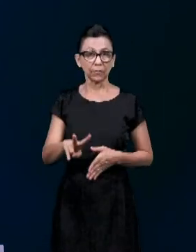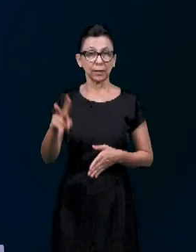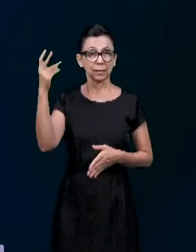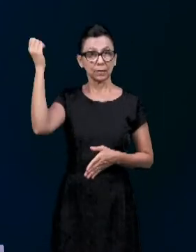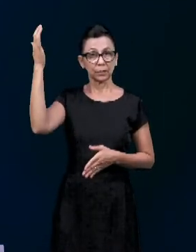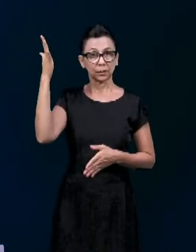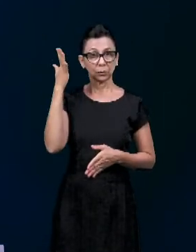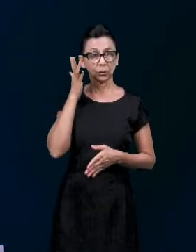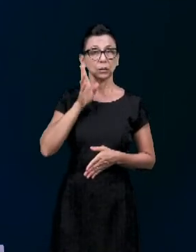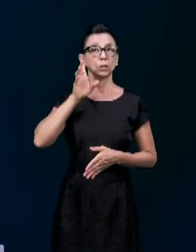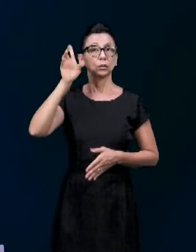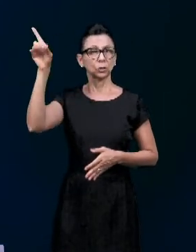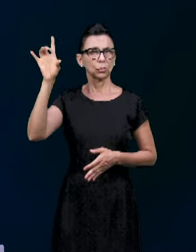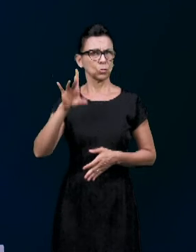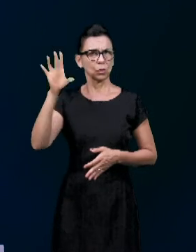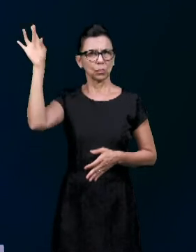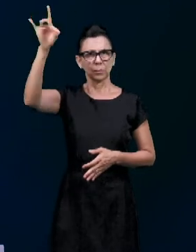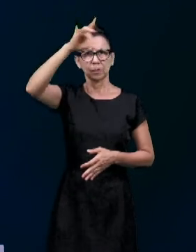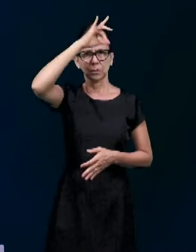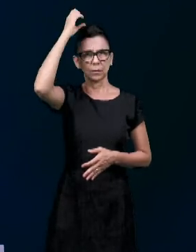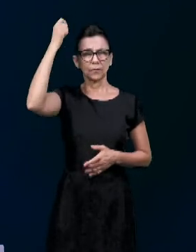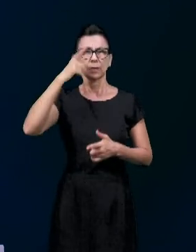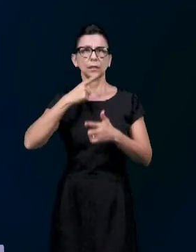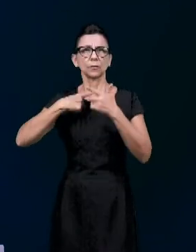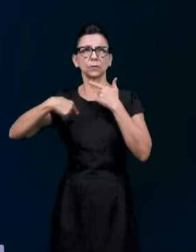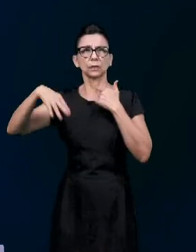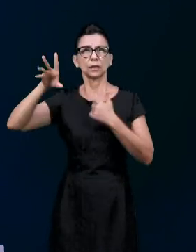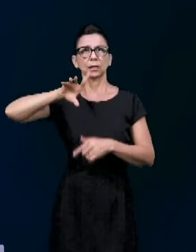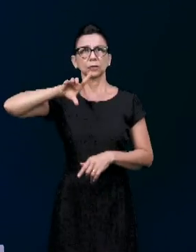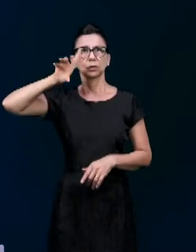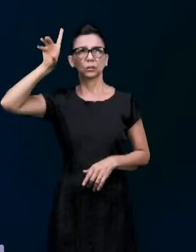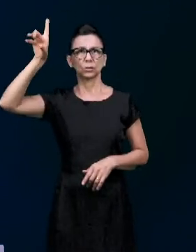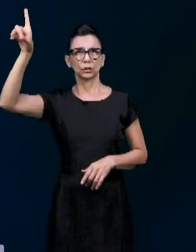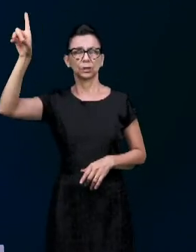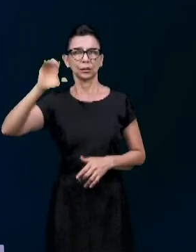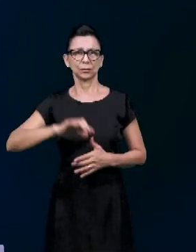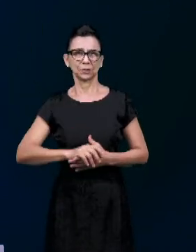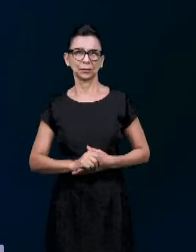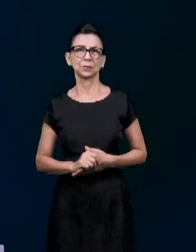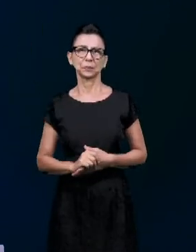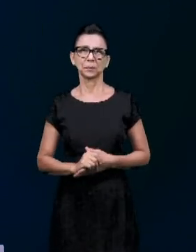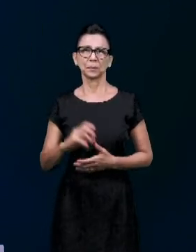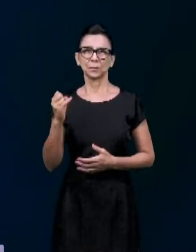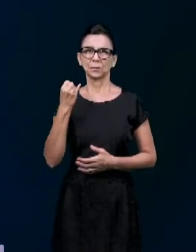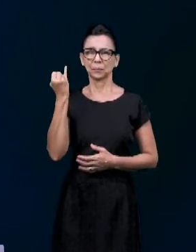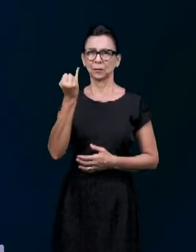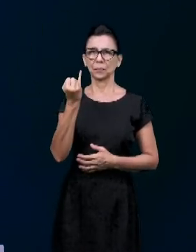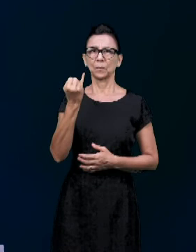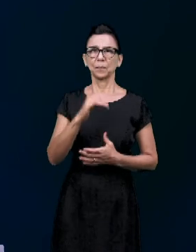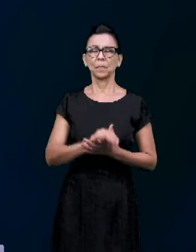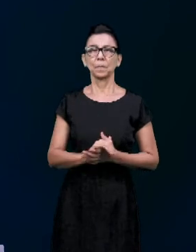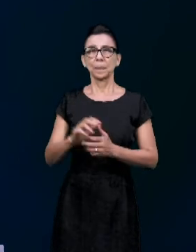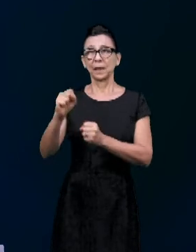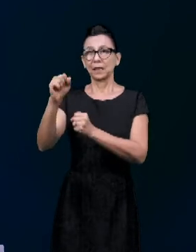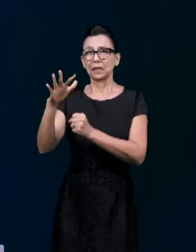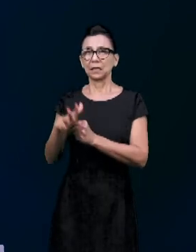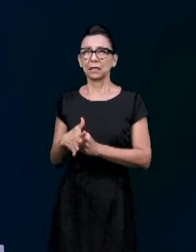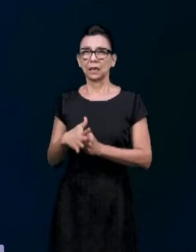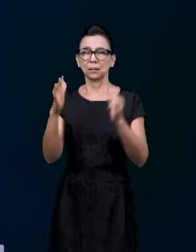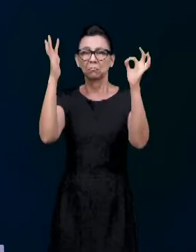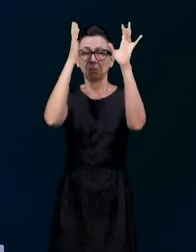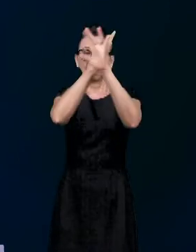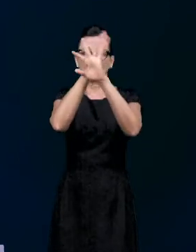revela aquilo que é a vontade de Deus Pai, a vontade de Deus Filho para as nossas vidas. E a igreja de Sardes deixou de vigiar e